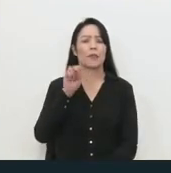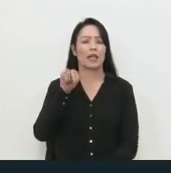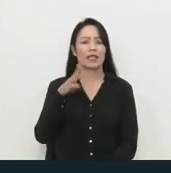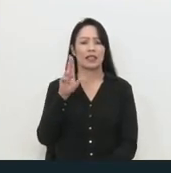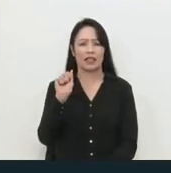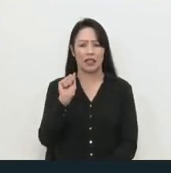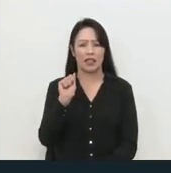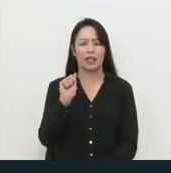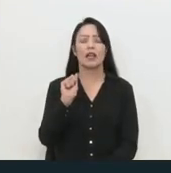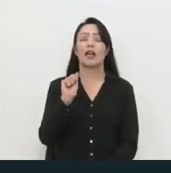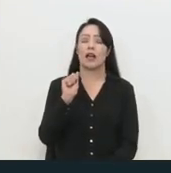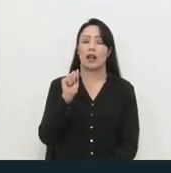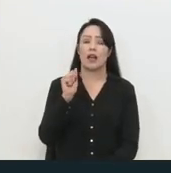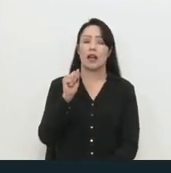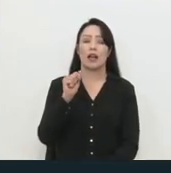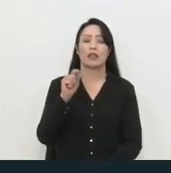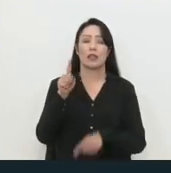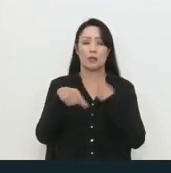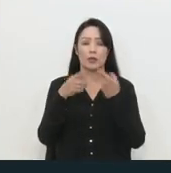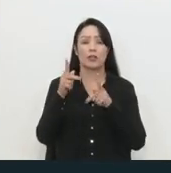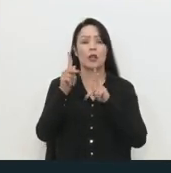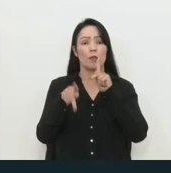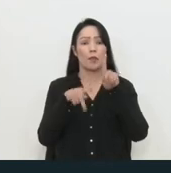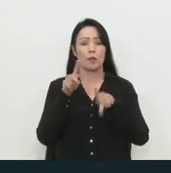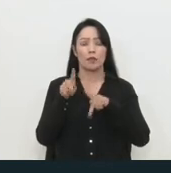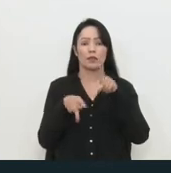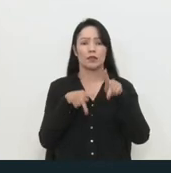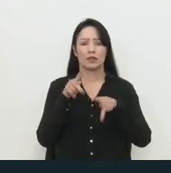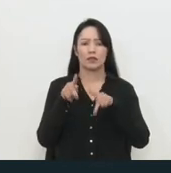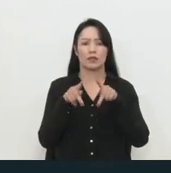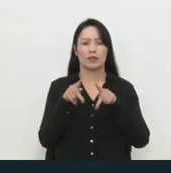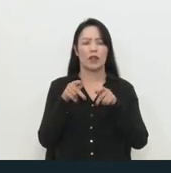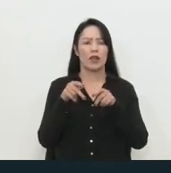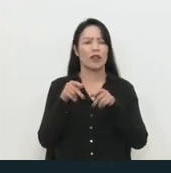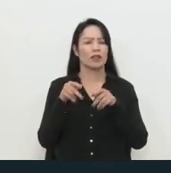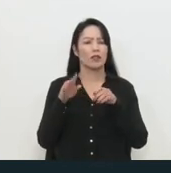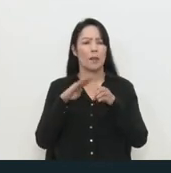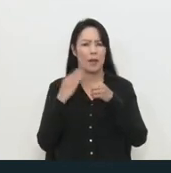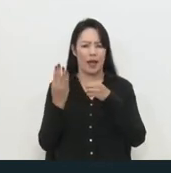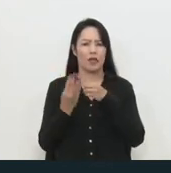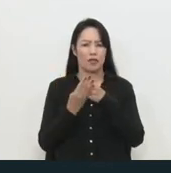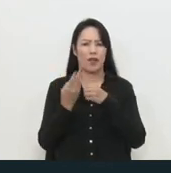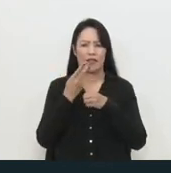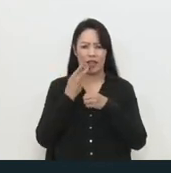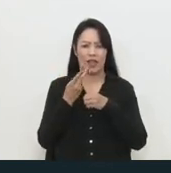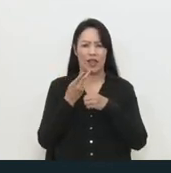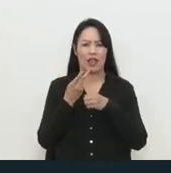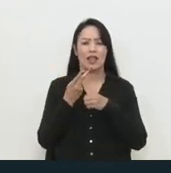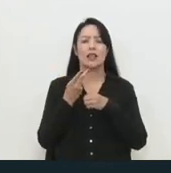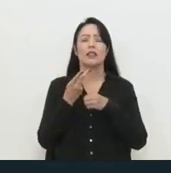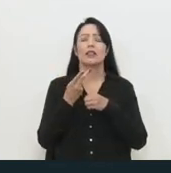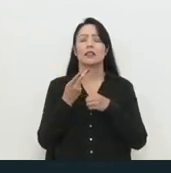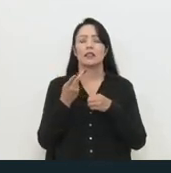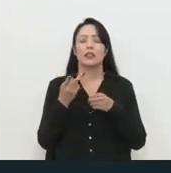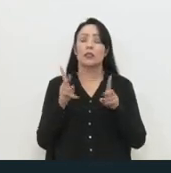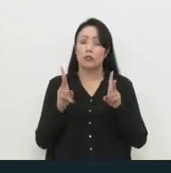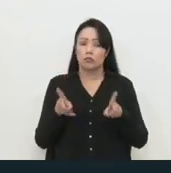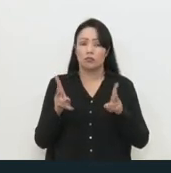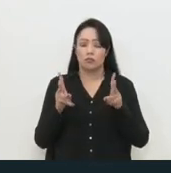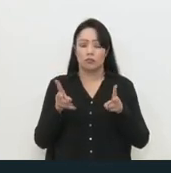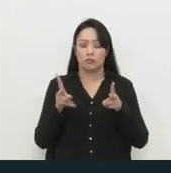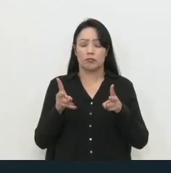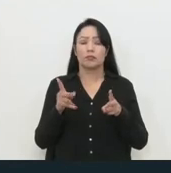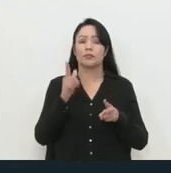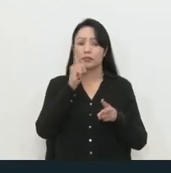de cima e aí a população daquela daqueles bairro que você tem continua dentro da água